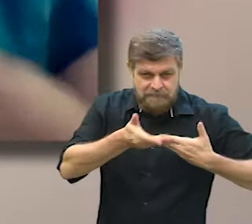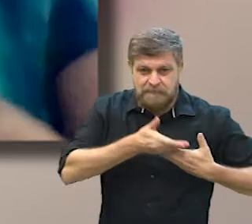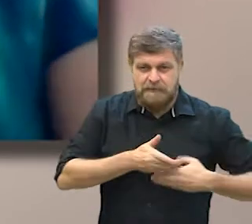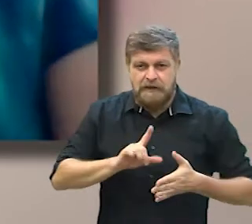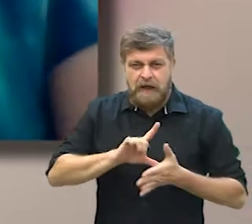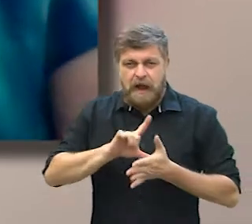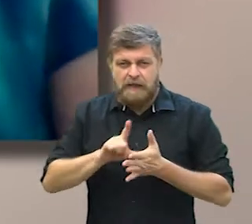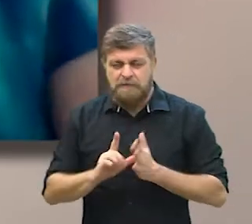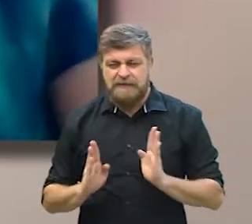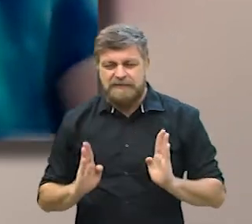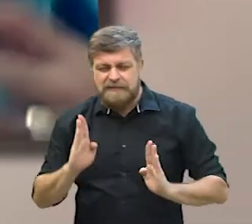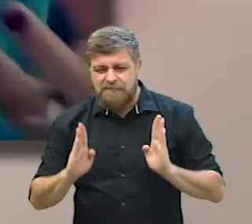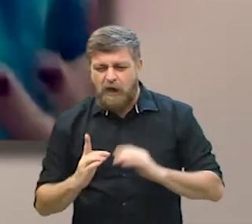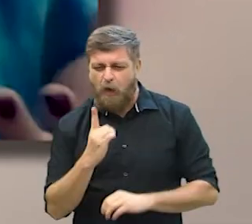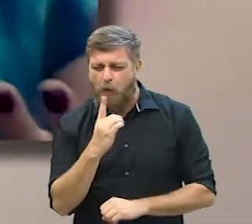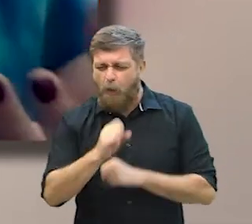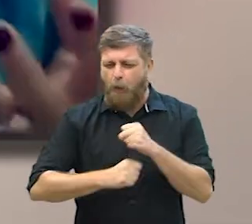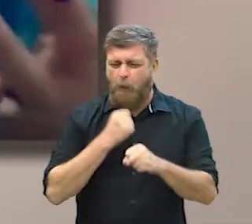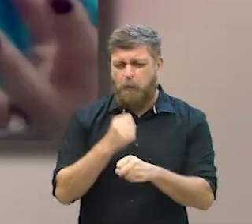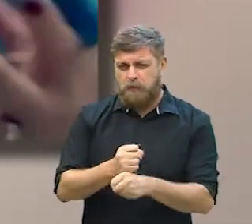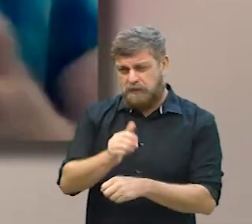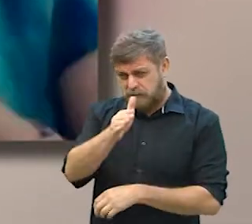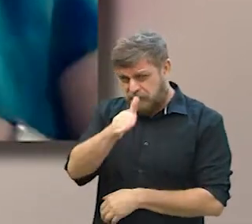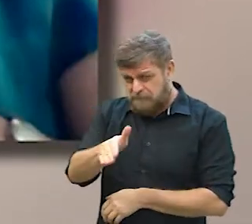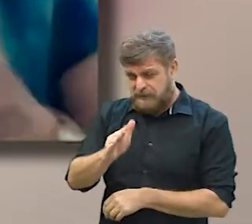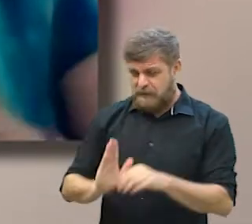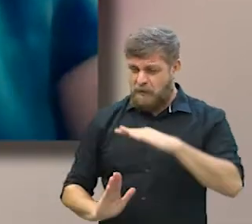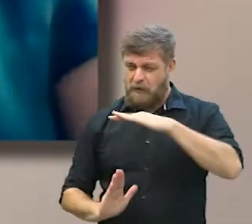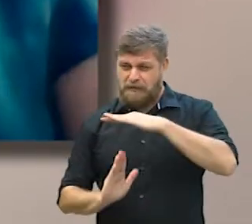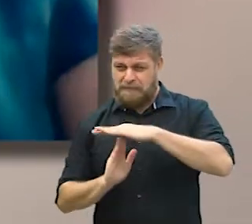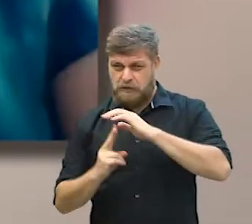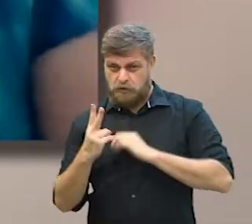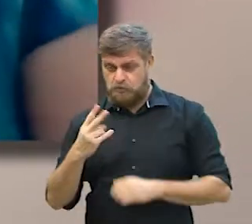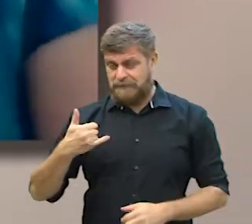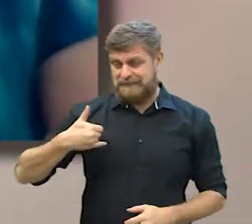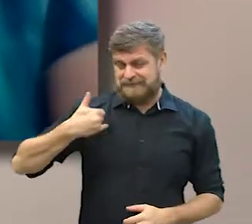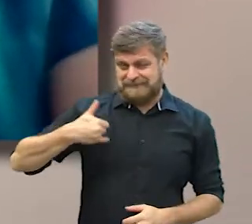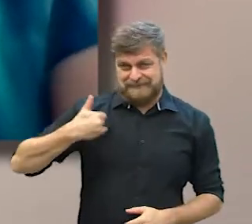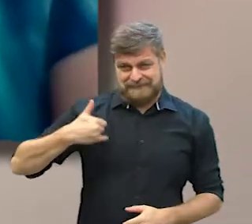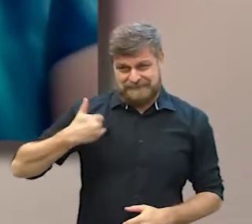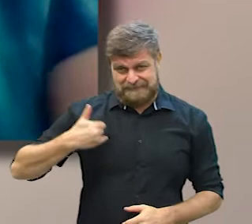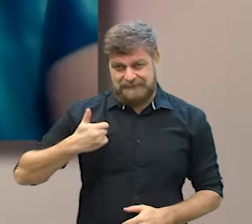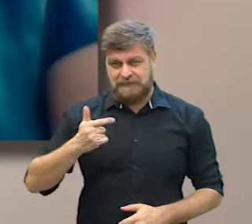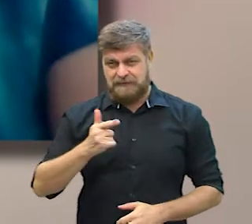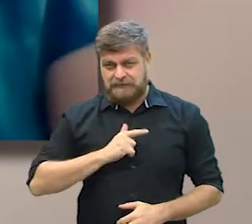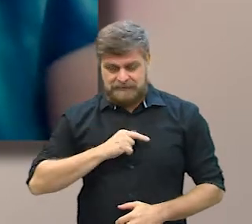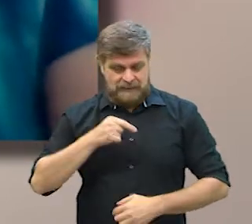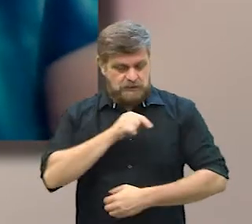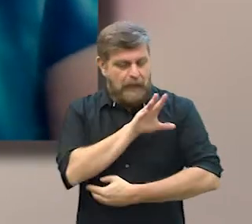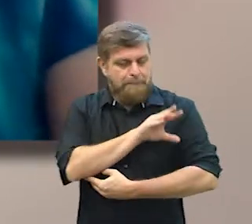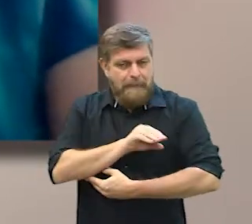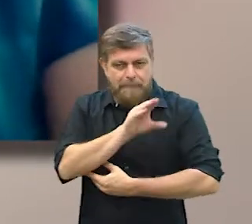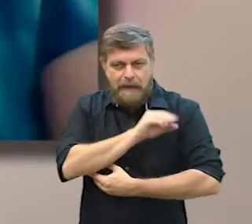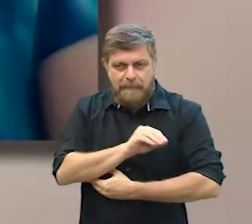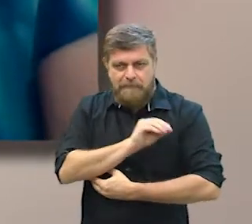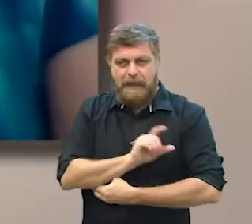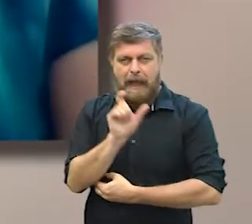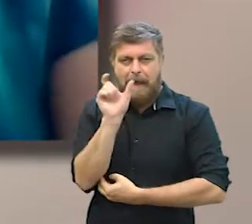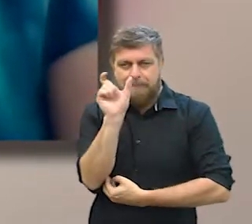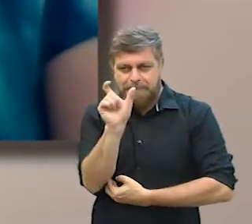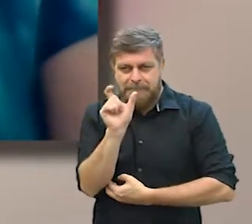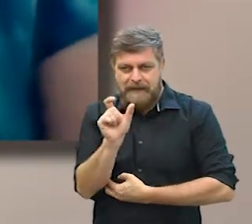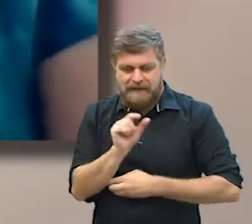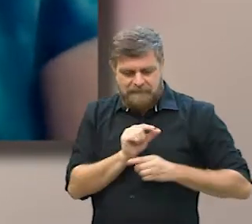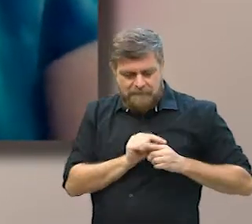quando chega nessa fase de 1 ano e meio, até 2, que aí já tem que vir uma fala articulada,